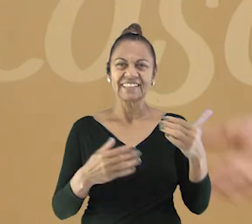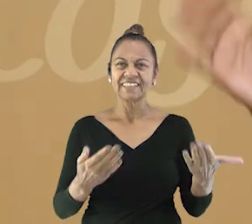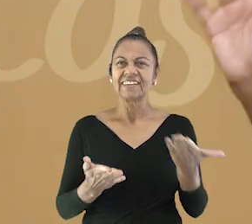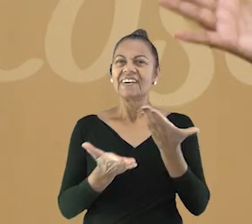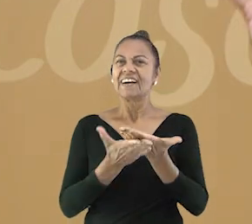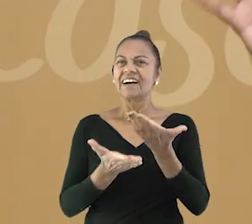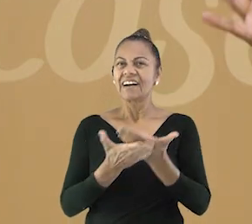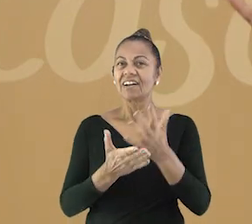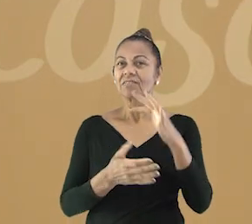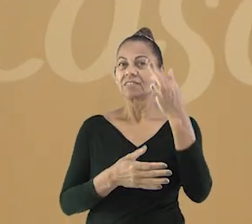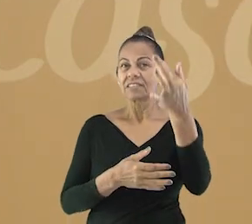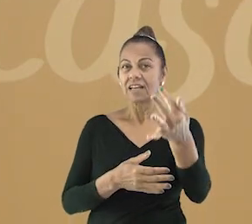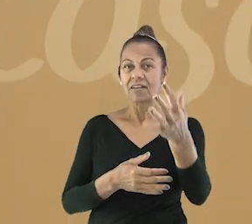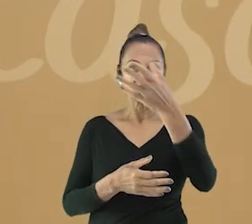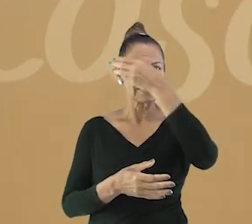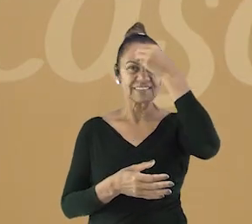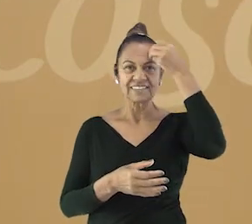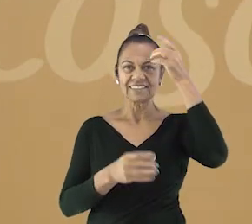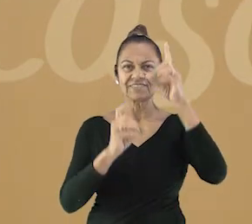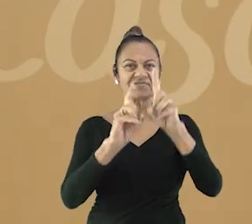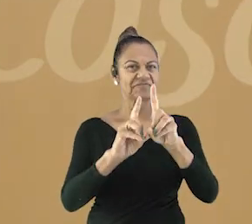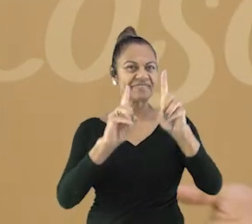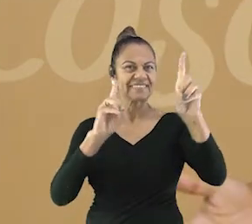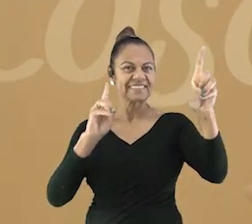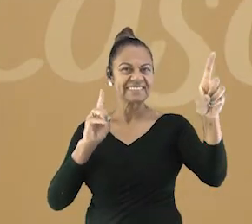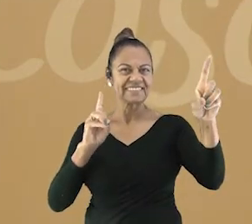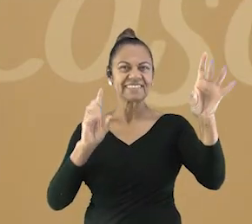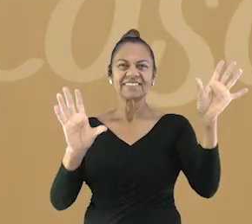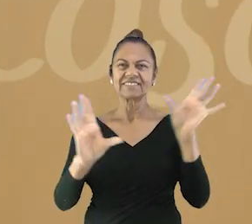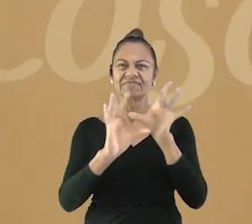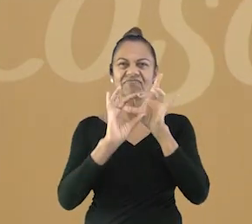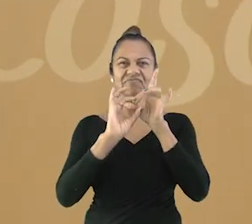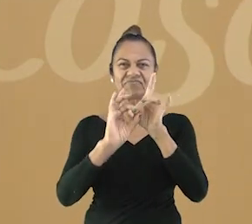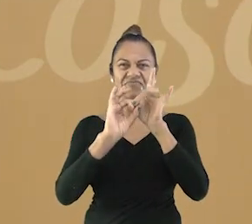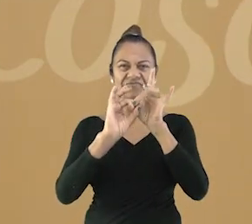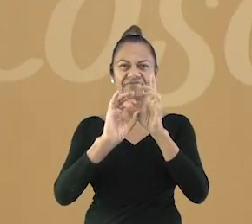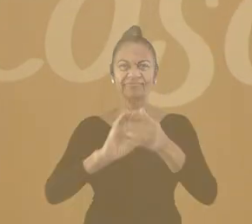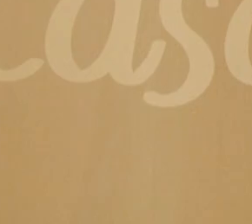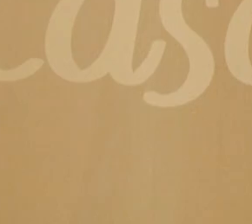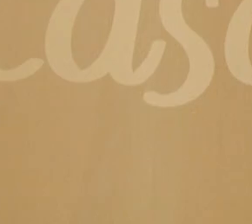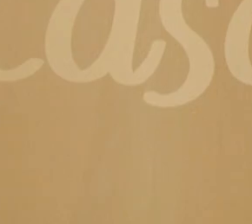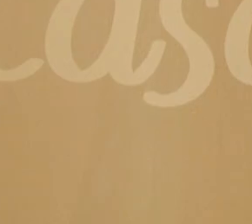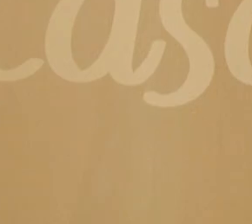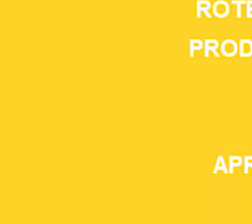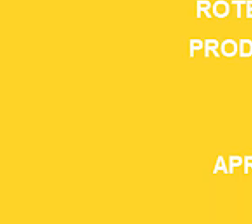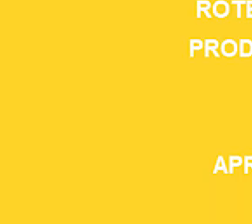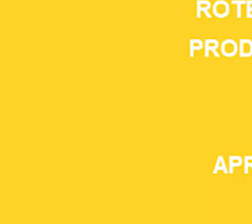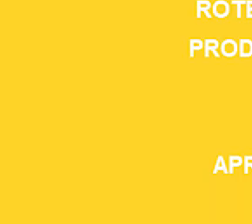Até a próxima aula e não se esqueçam, mesmo distantes, estamos juntos!